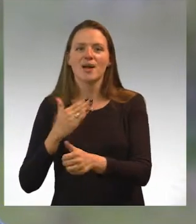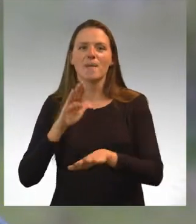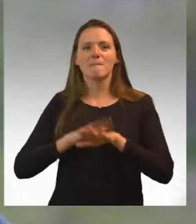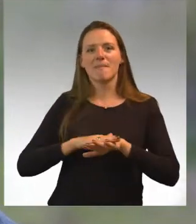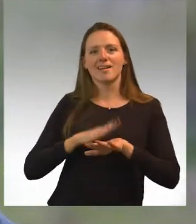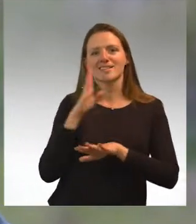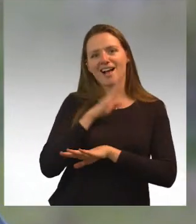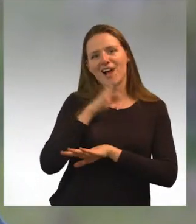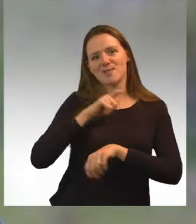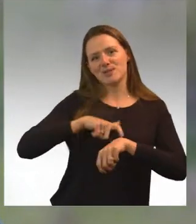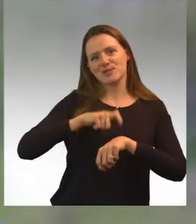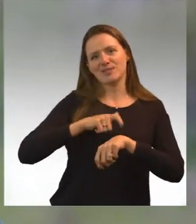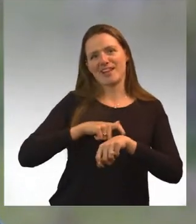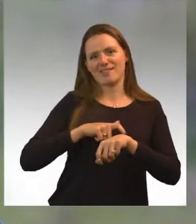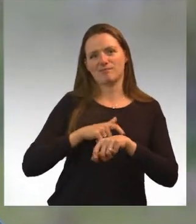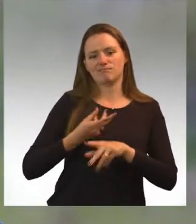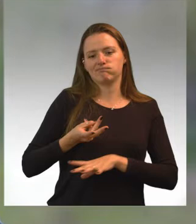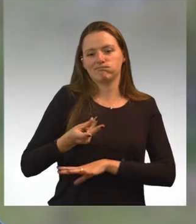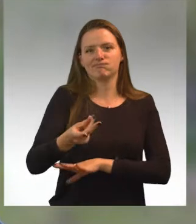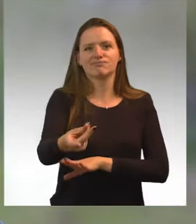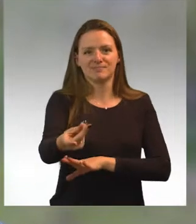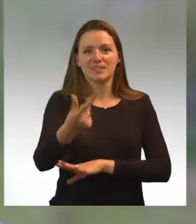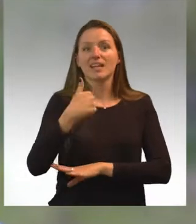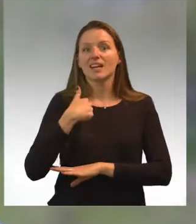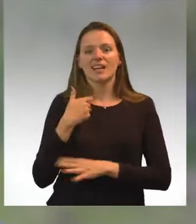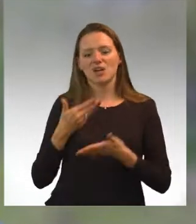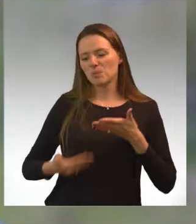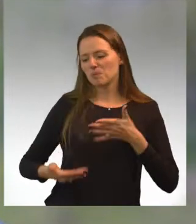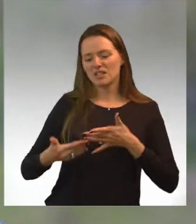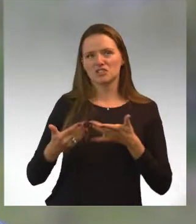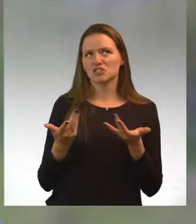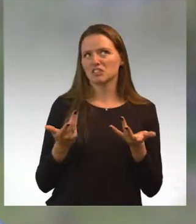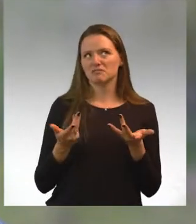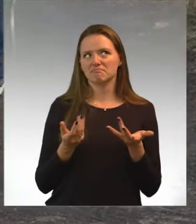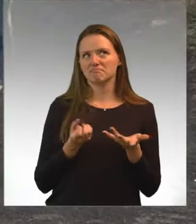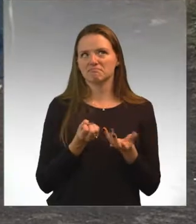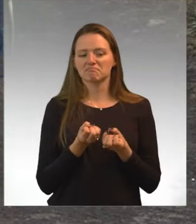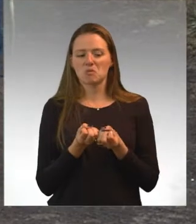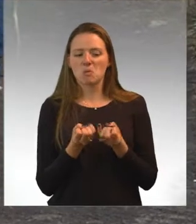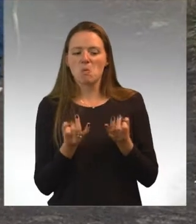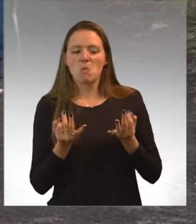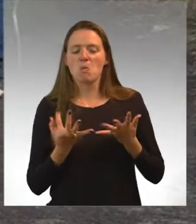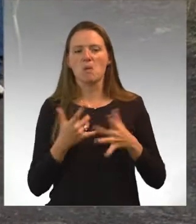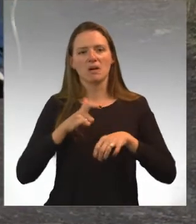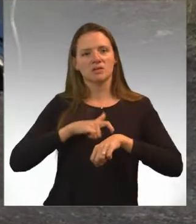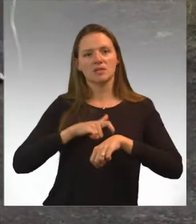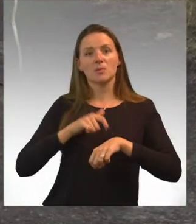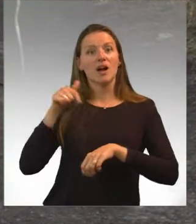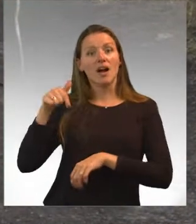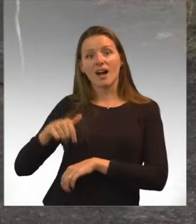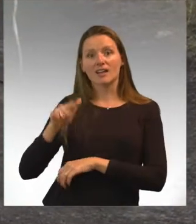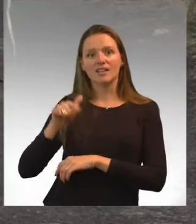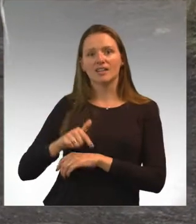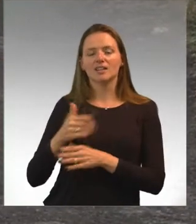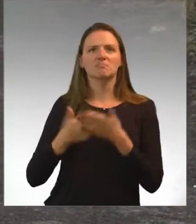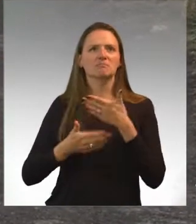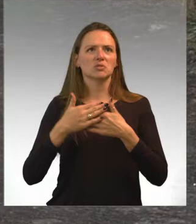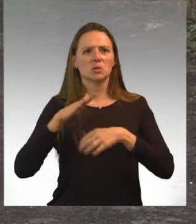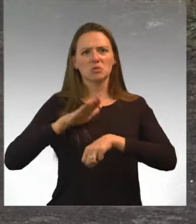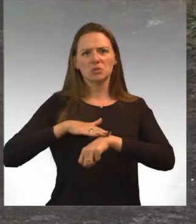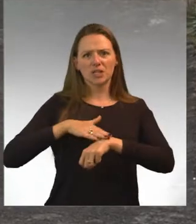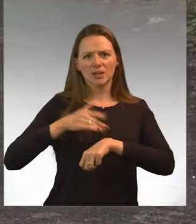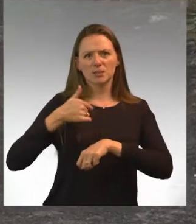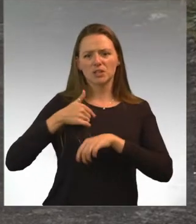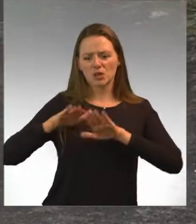passa. E aqui eu perdi a noção de tempo. Aqui é igual o tempo todo que eu fiquei aqui,